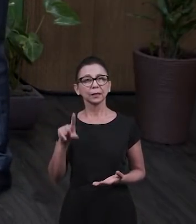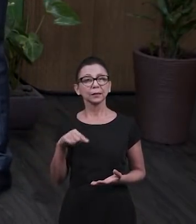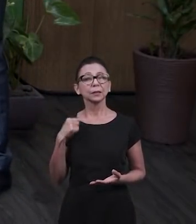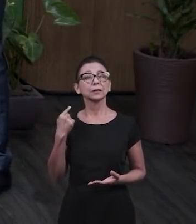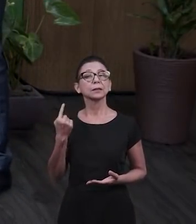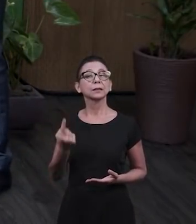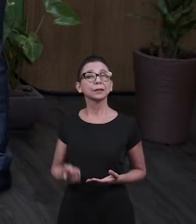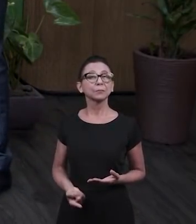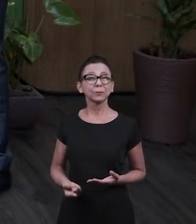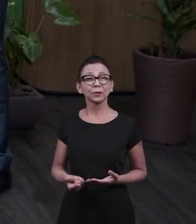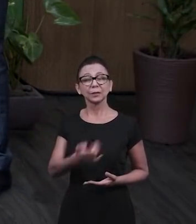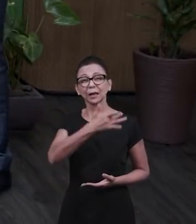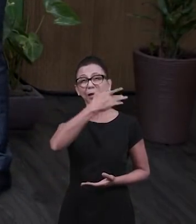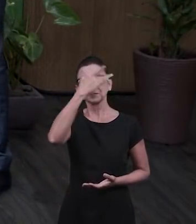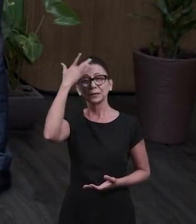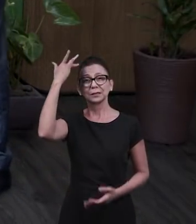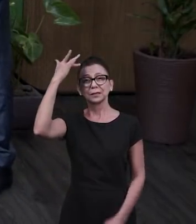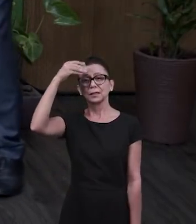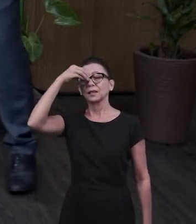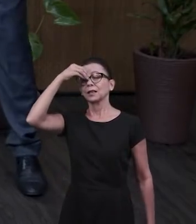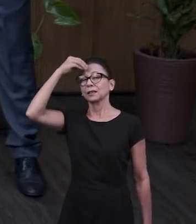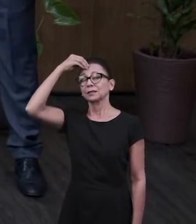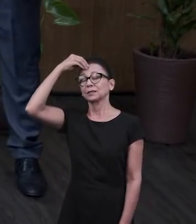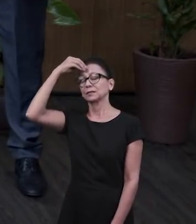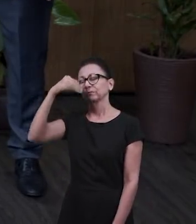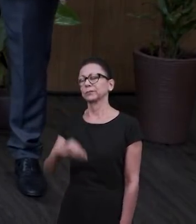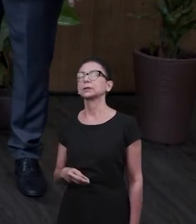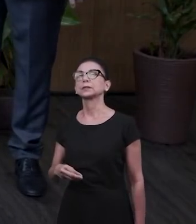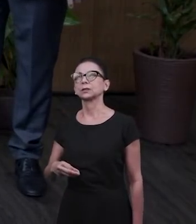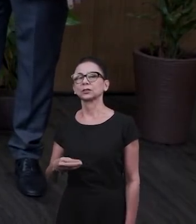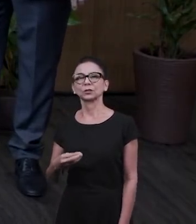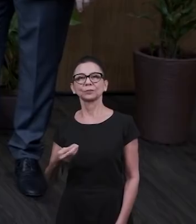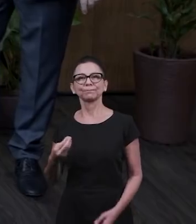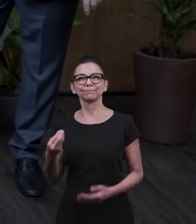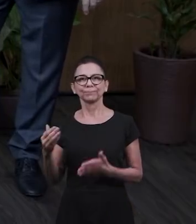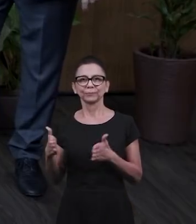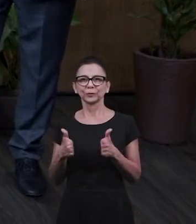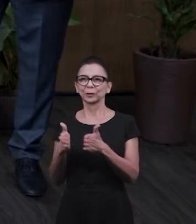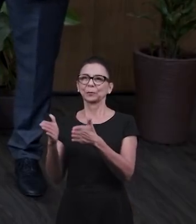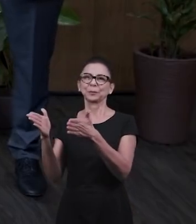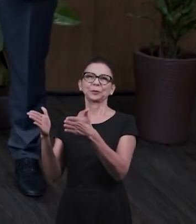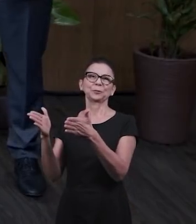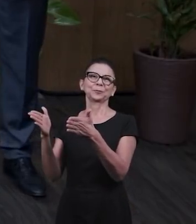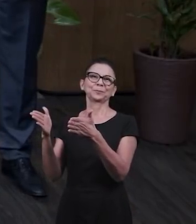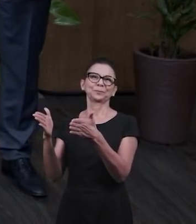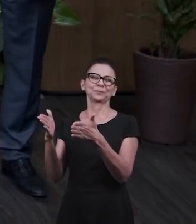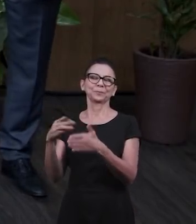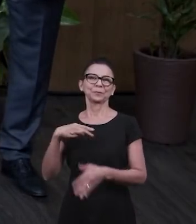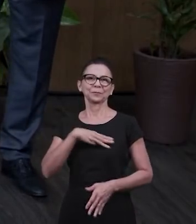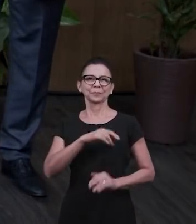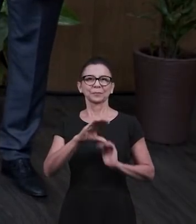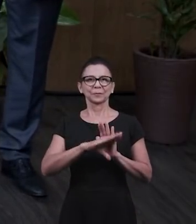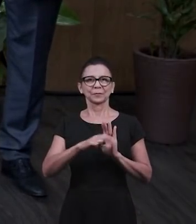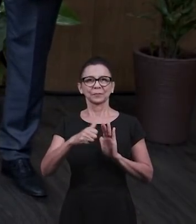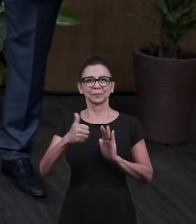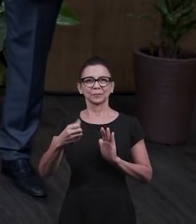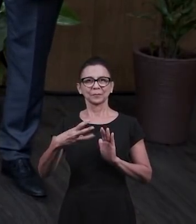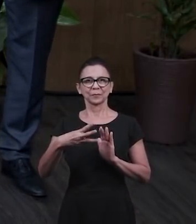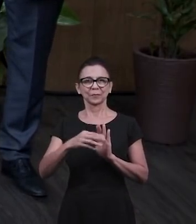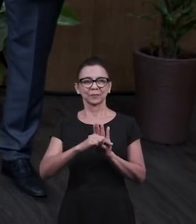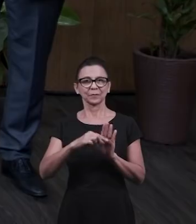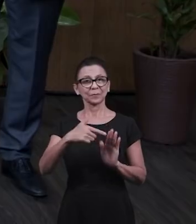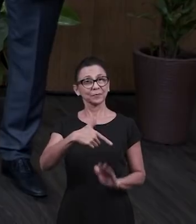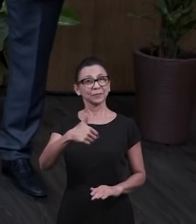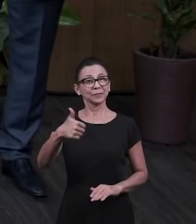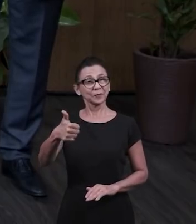a desistir da caminhada. Como diz o texto em Mateus 13, 21, não tem raiz em